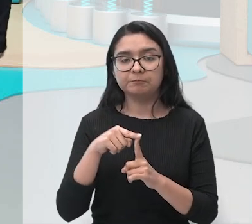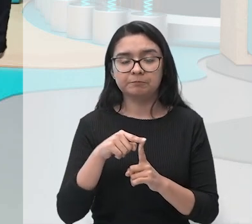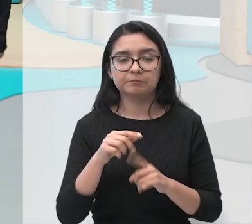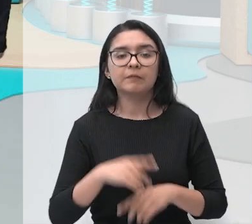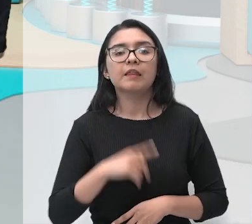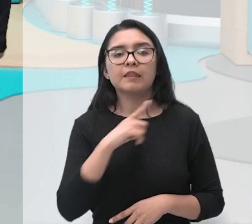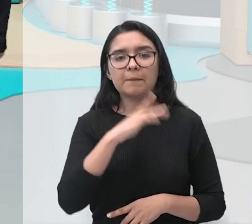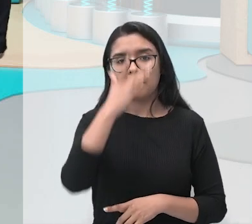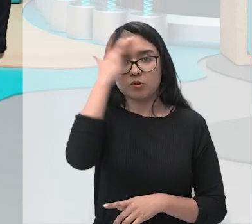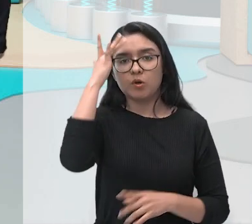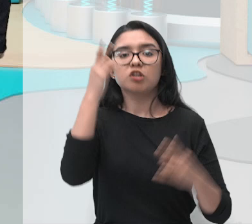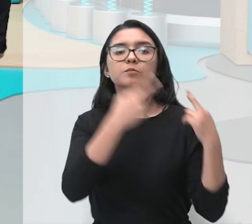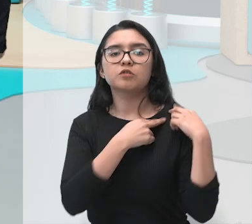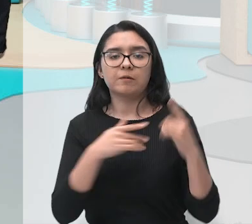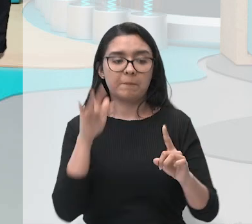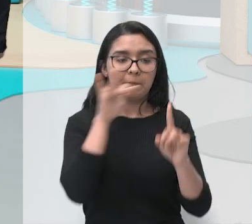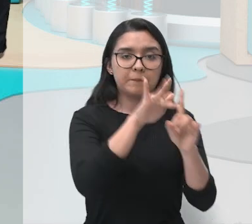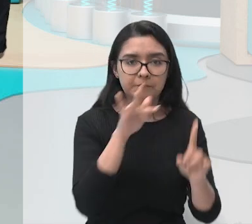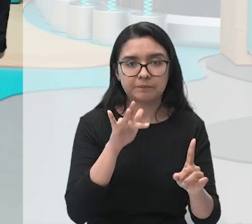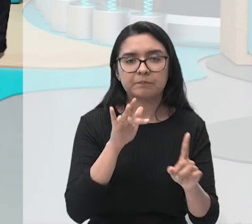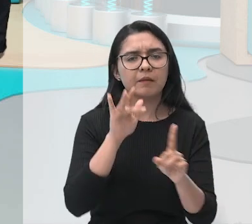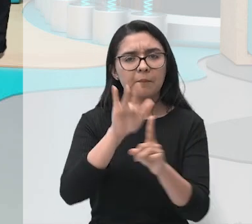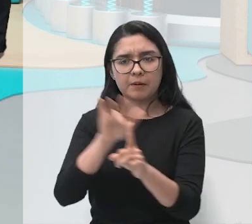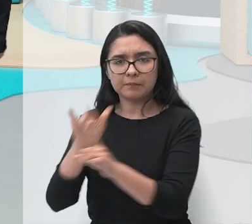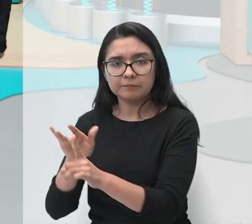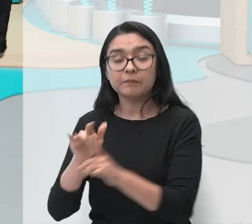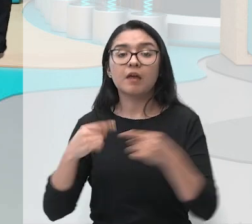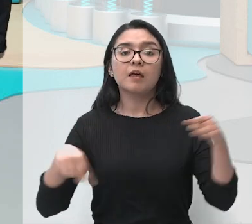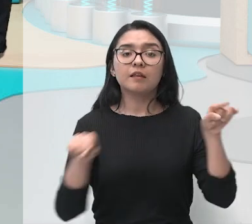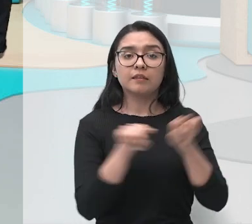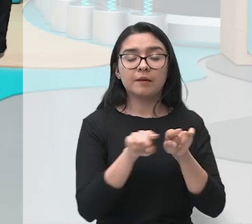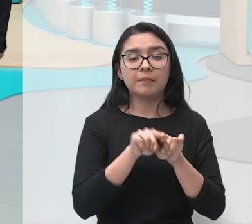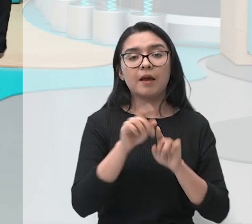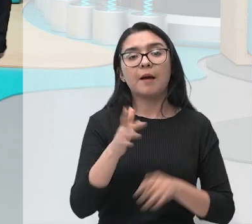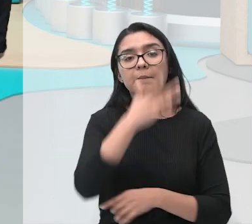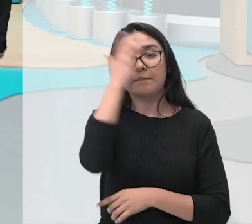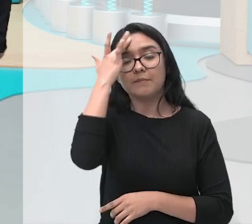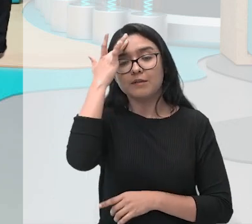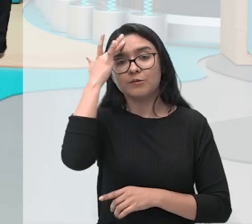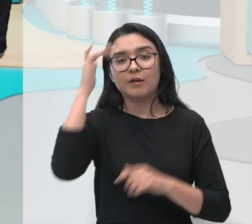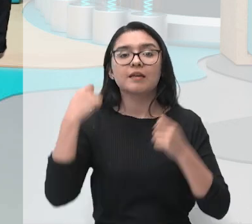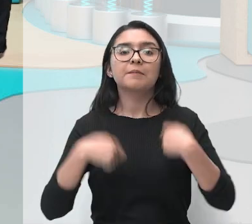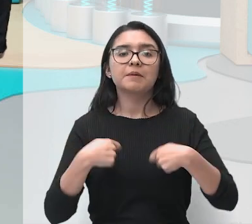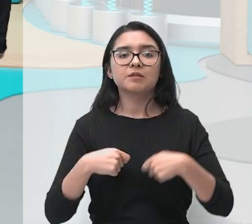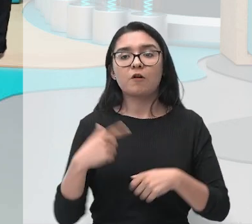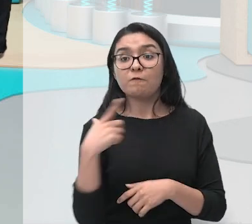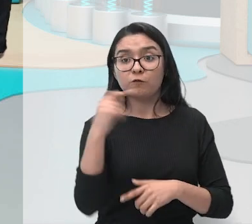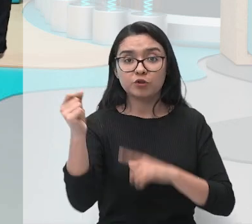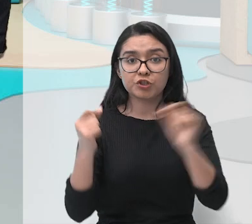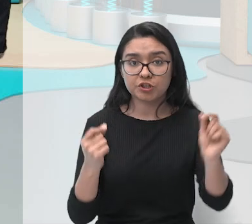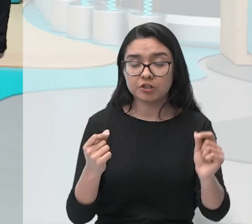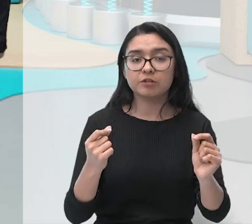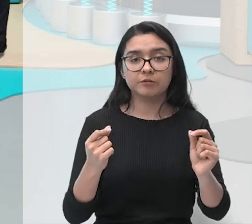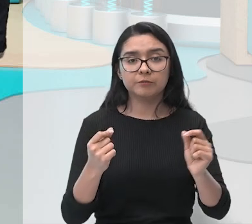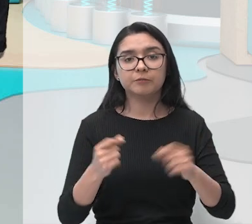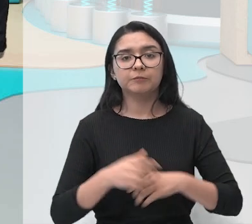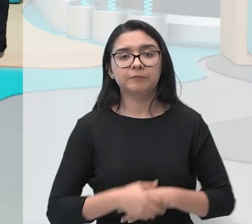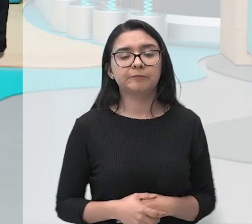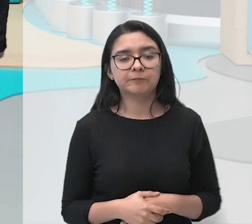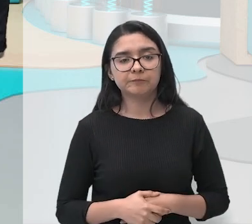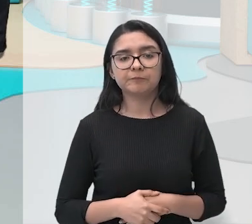Os pegadores, né, que são aquelas pessoas que capturam, e os que devem evitar serem apanhados, ou seja, são